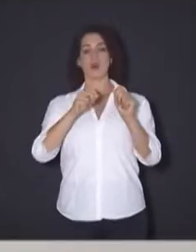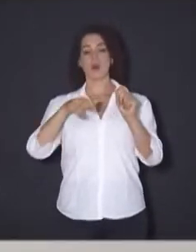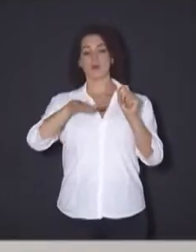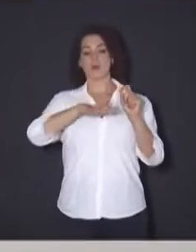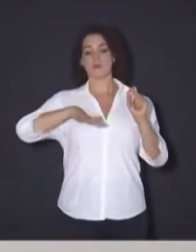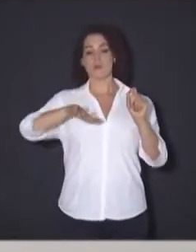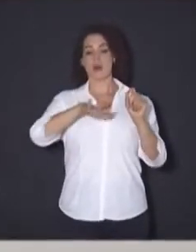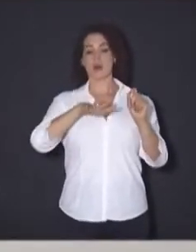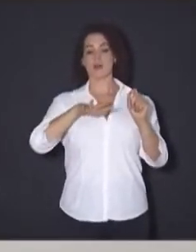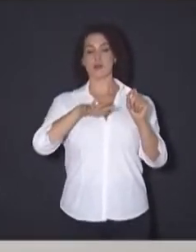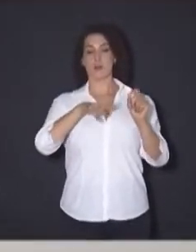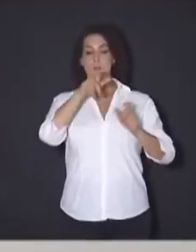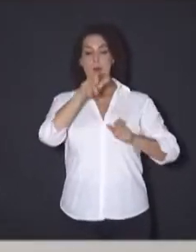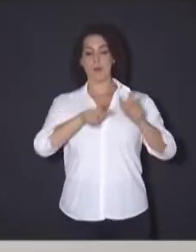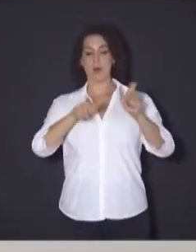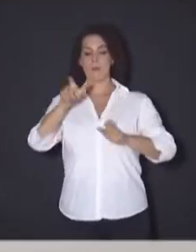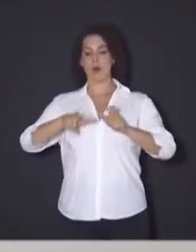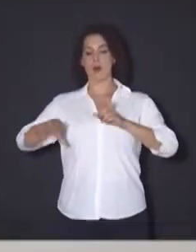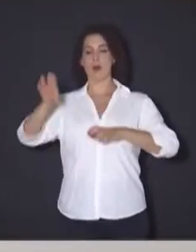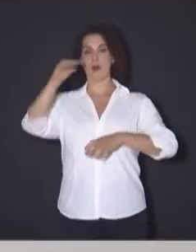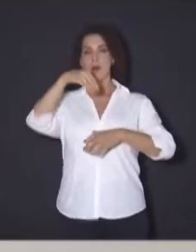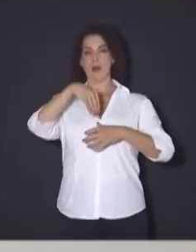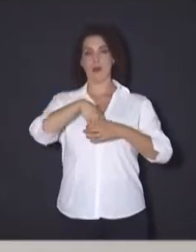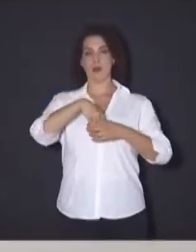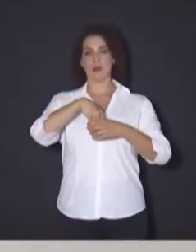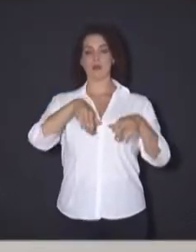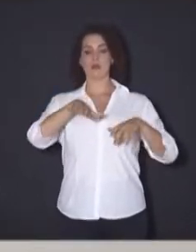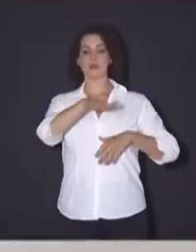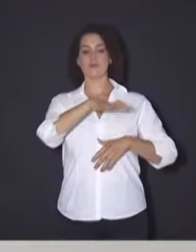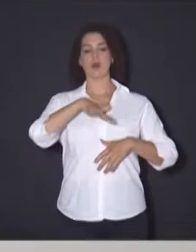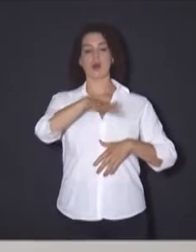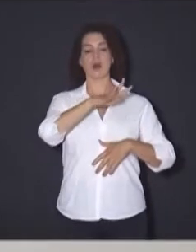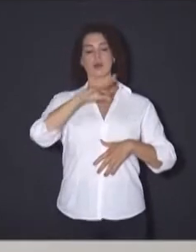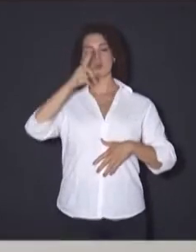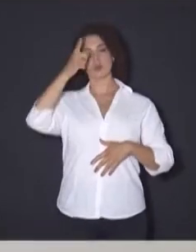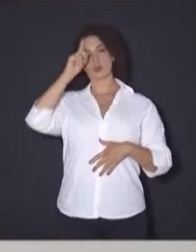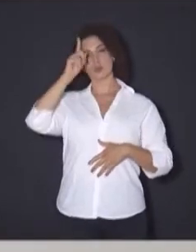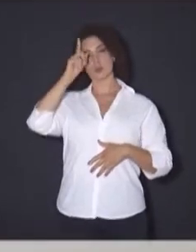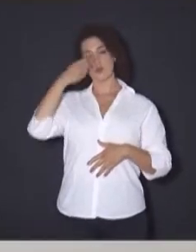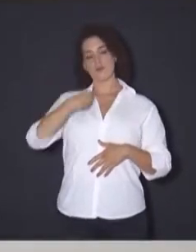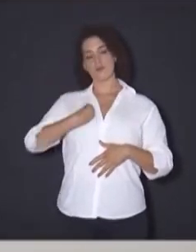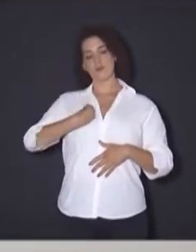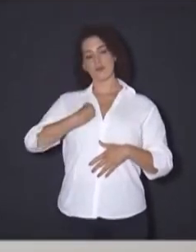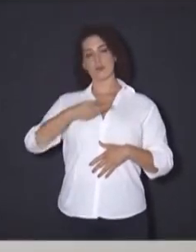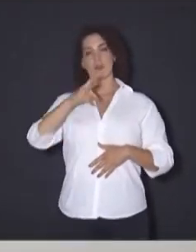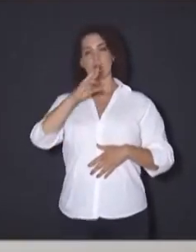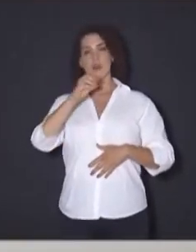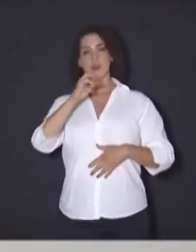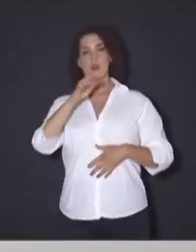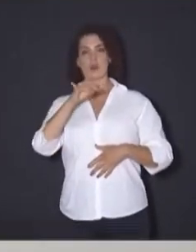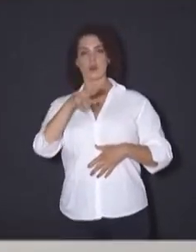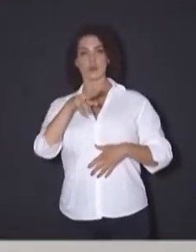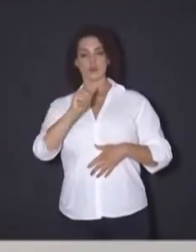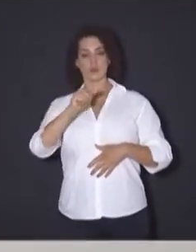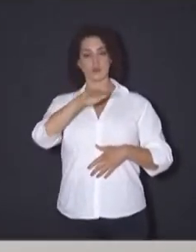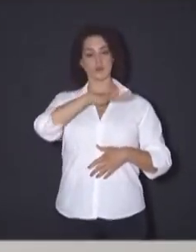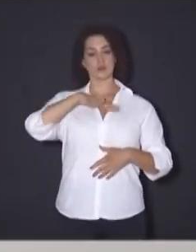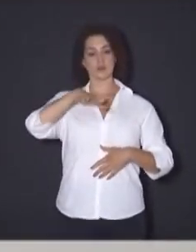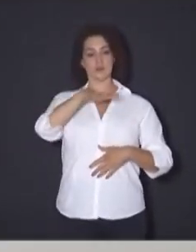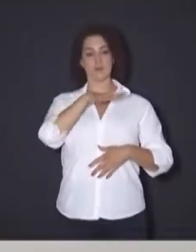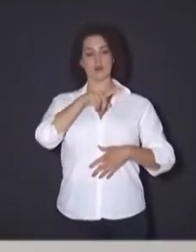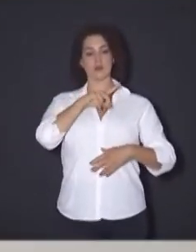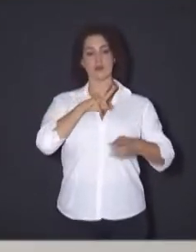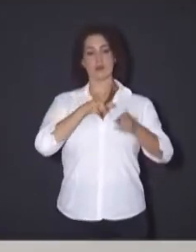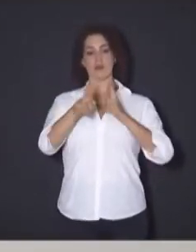espaço do cotidiano esse espaço do dia a dia esse espaço que é construído através das relações de poder